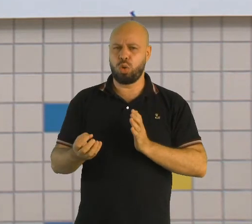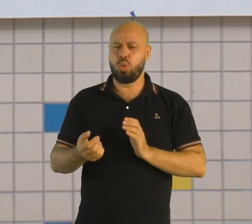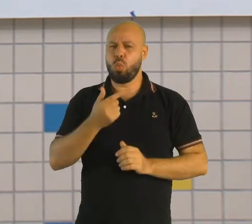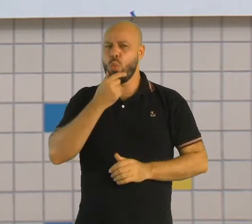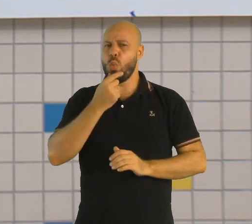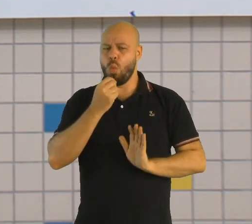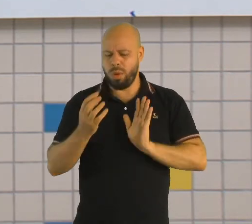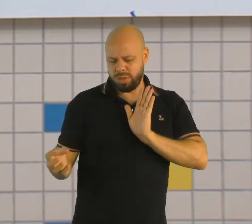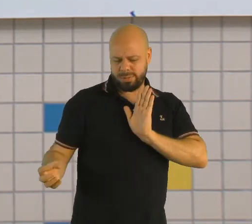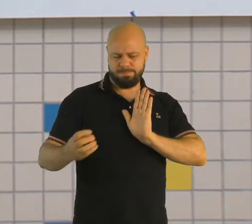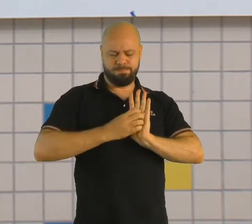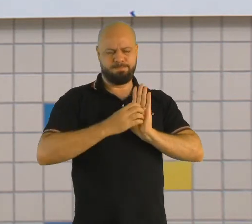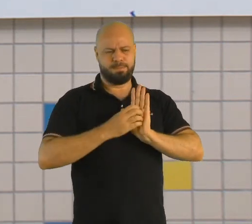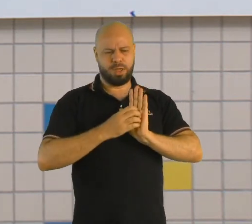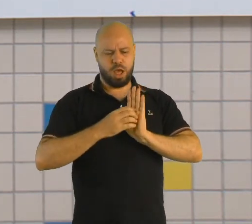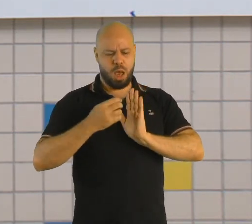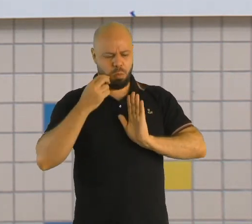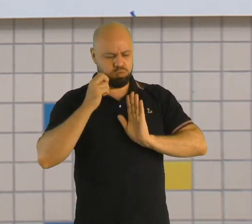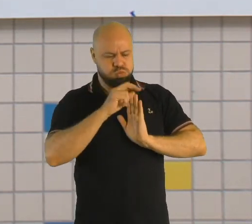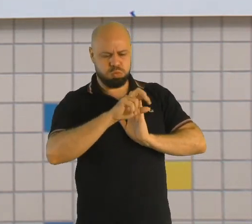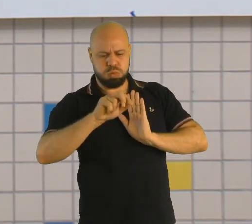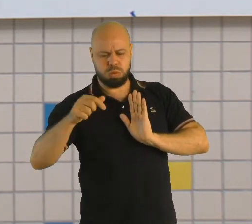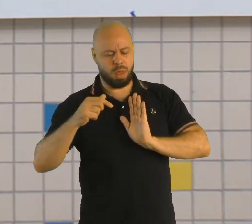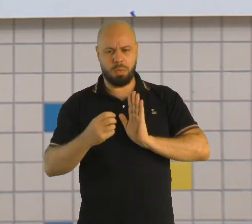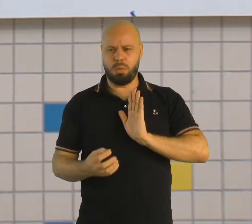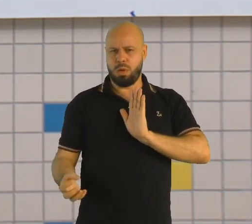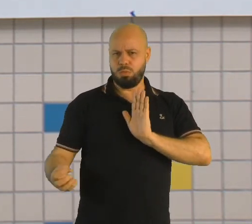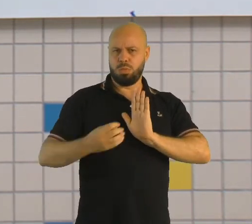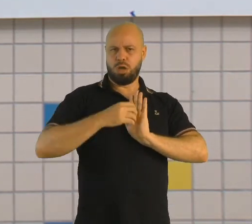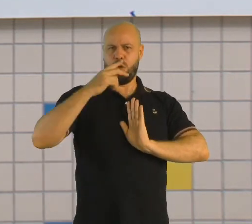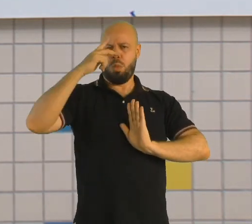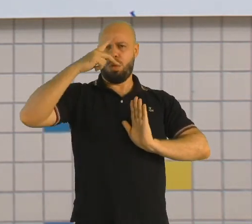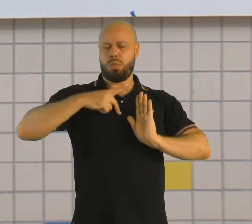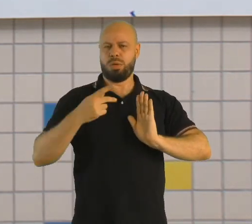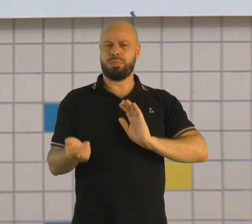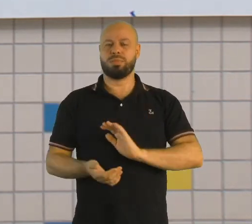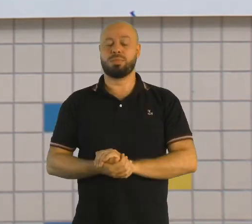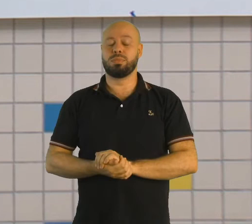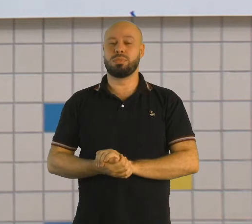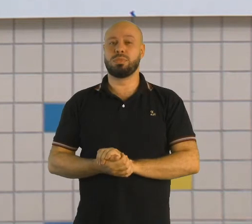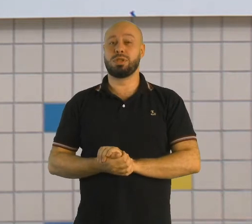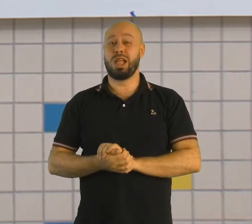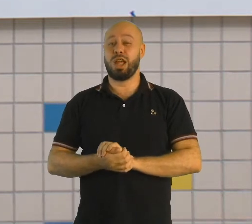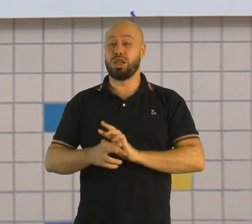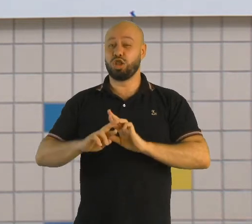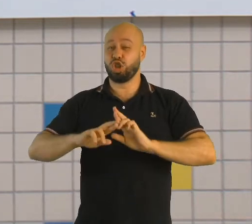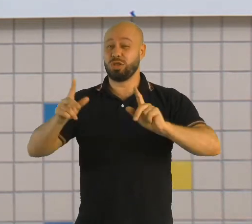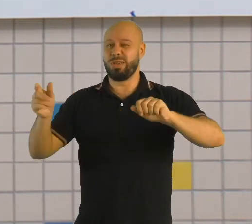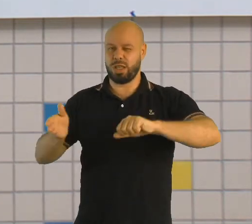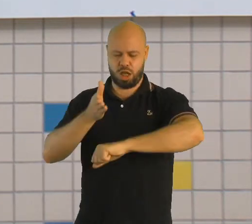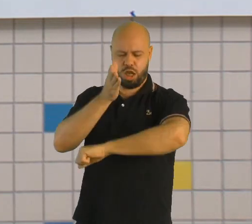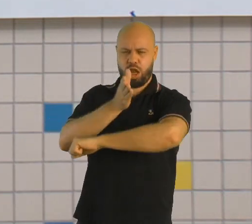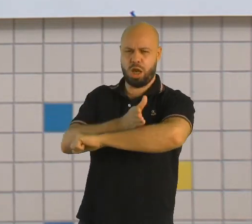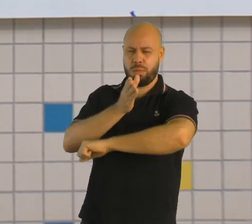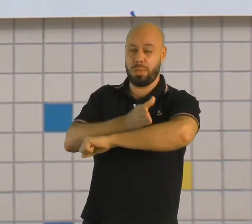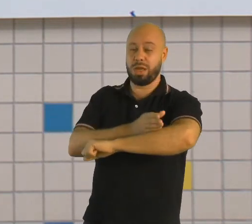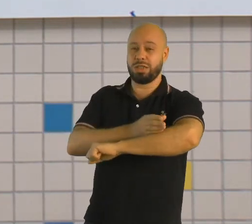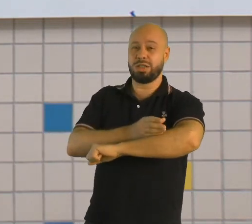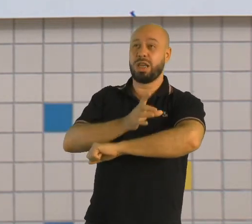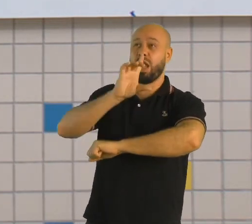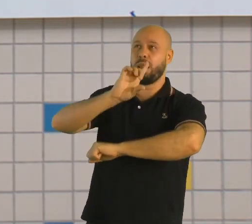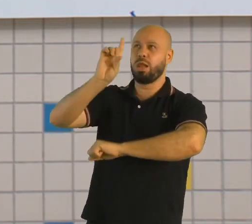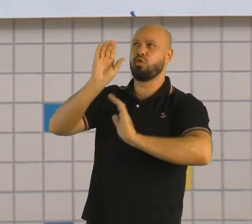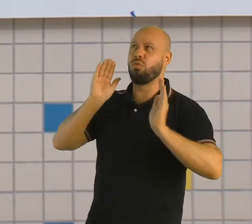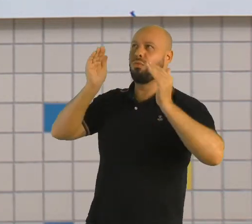as coisas, diferente do teocentrismo que foi durante a Idade Média. Ou seja, o fenômeno do Renascimento em tese é isso, né?